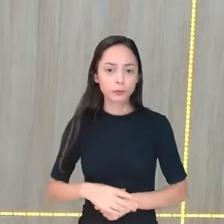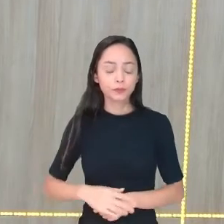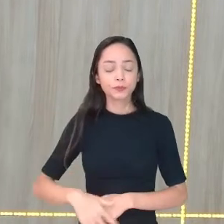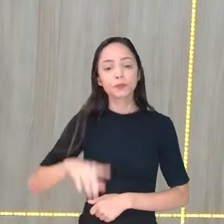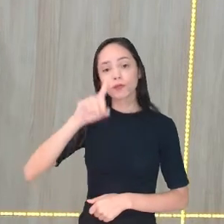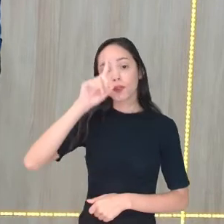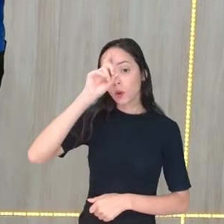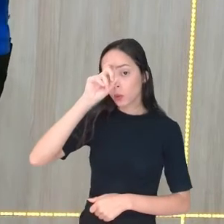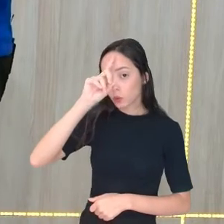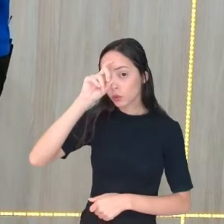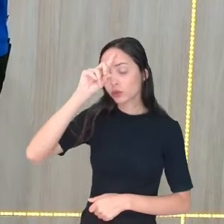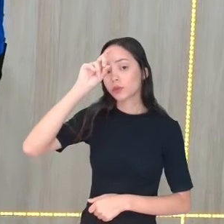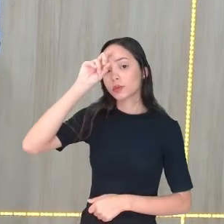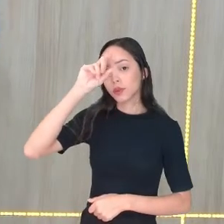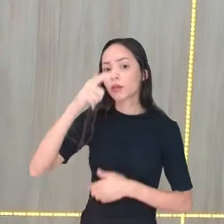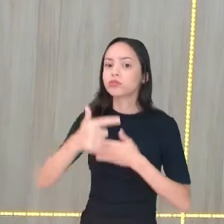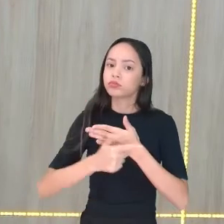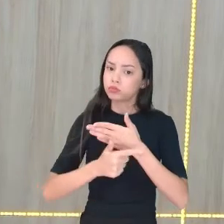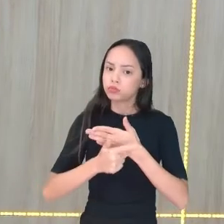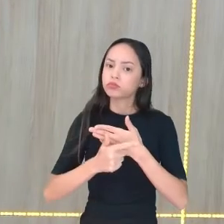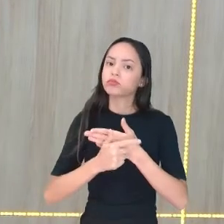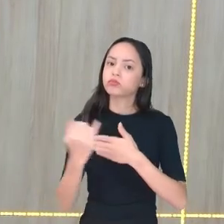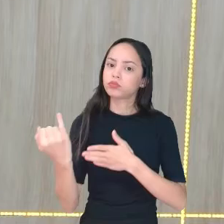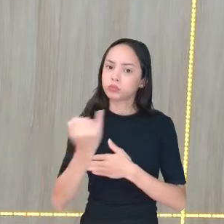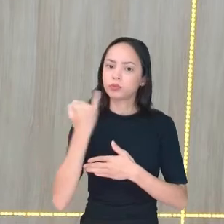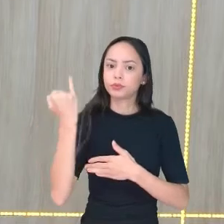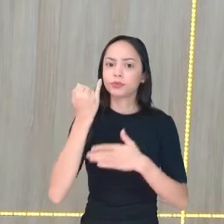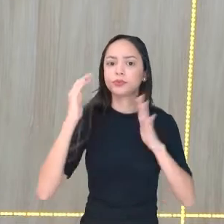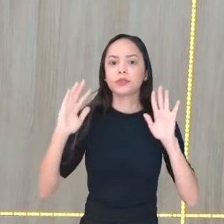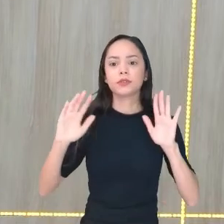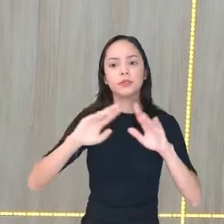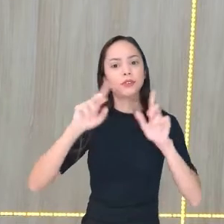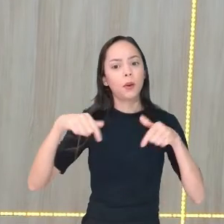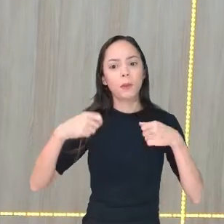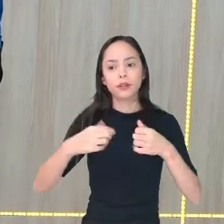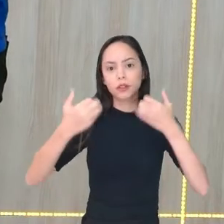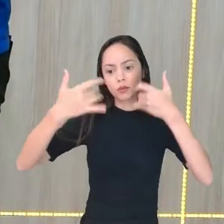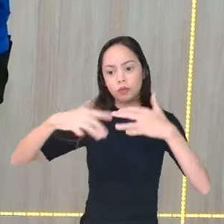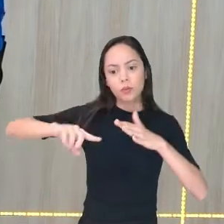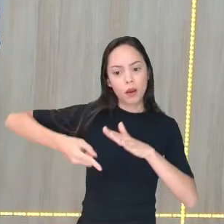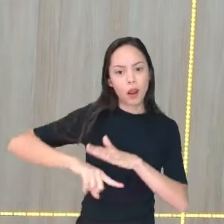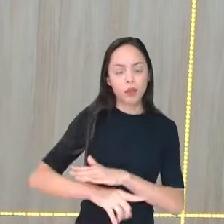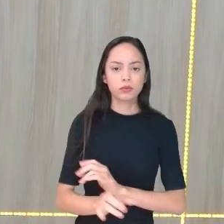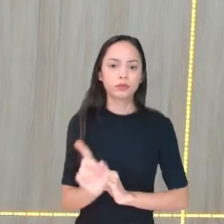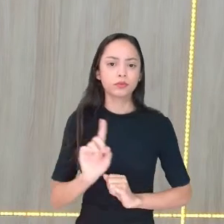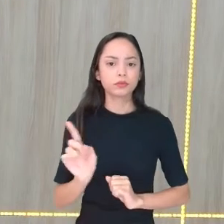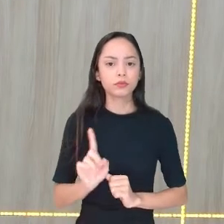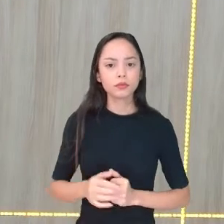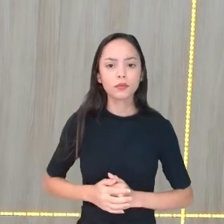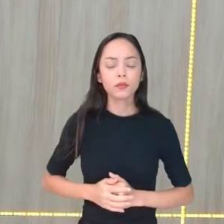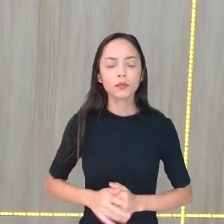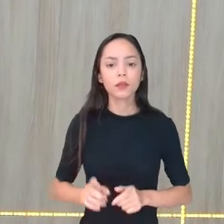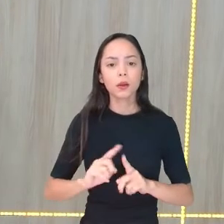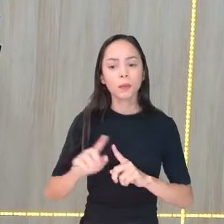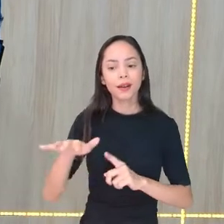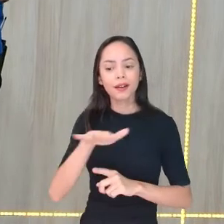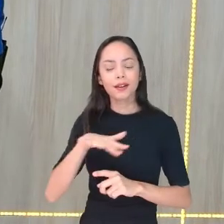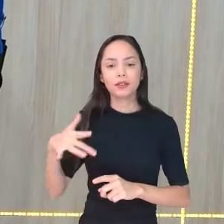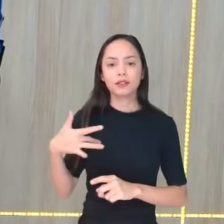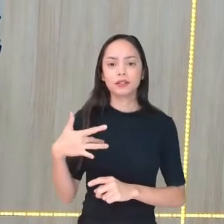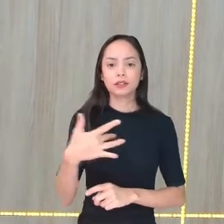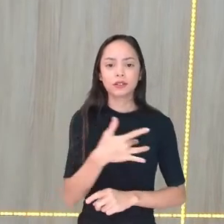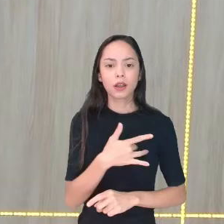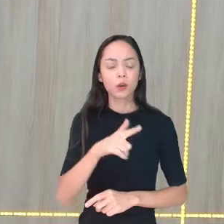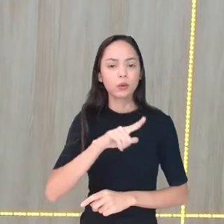Hospitais, né? Hospitais fundamental, né? Não precisa nem me aprofundar tanto, mas rede de saúde em geral, né? A gente tem